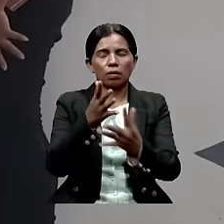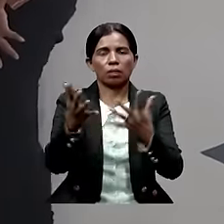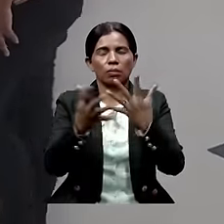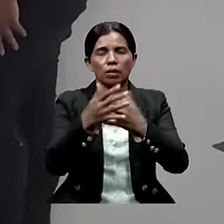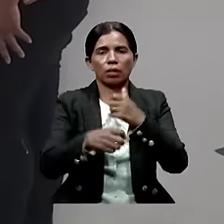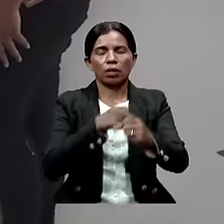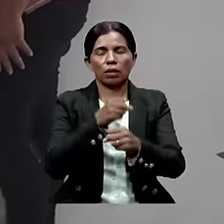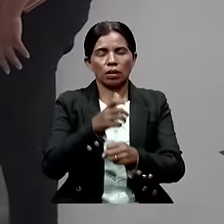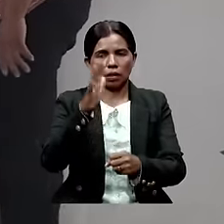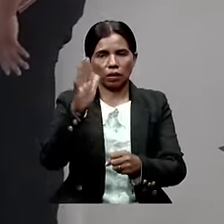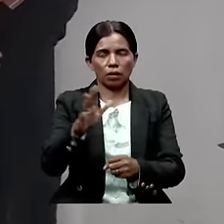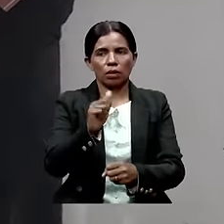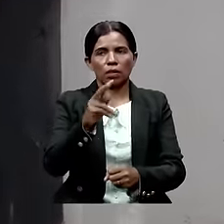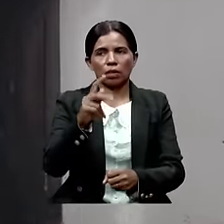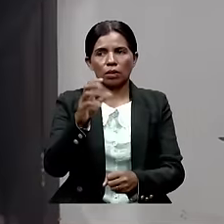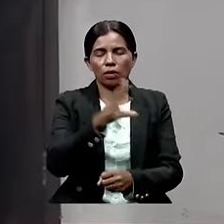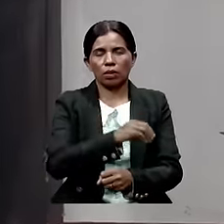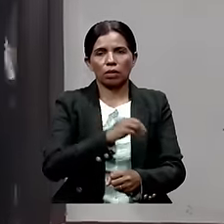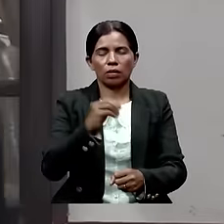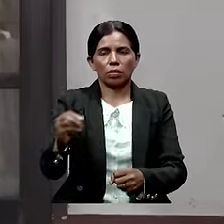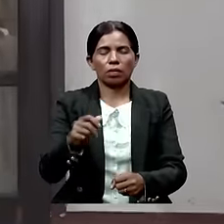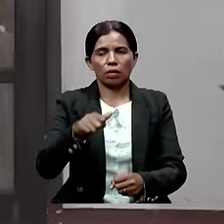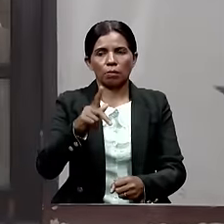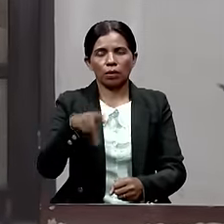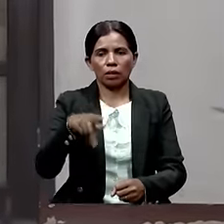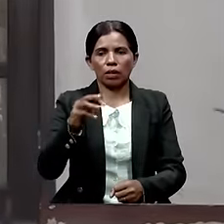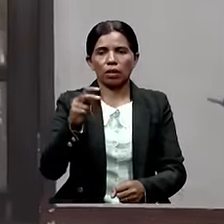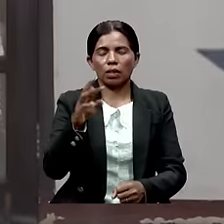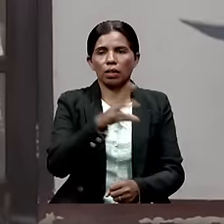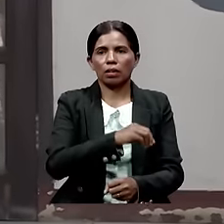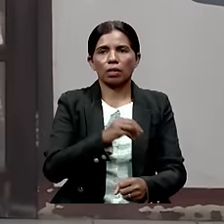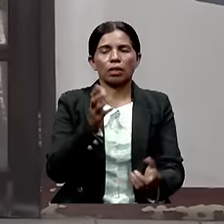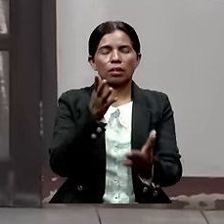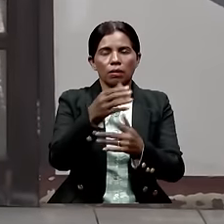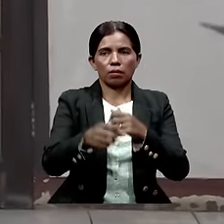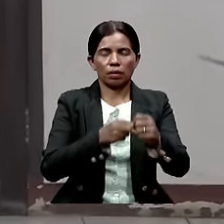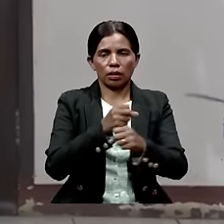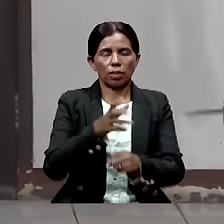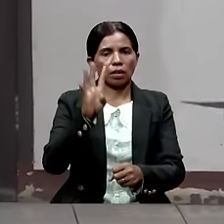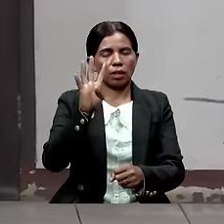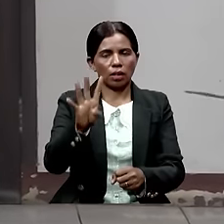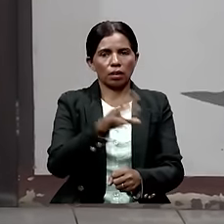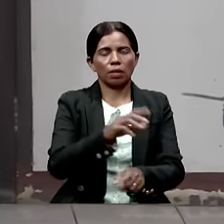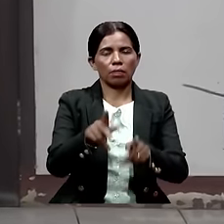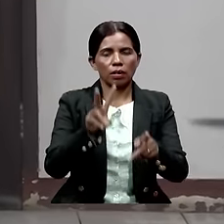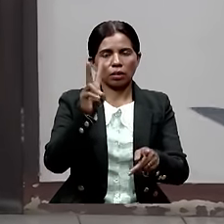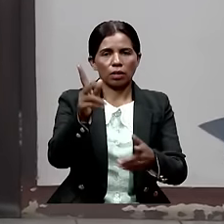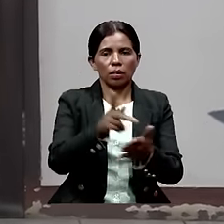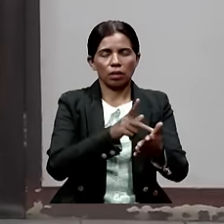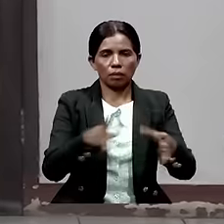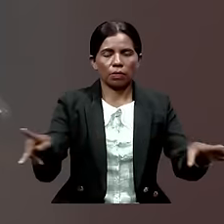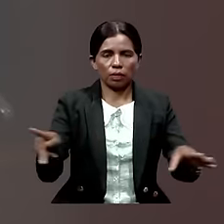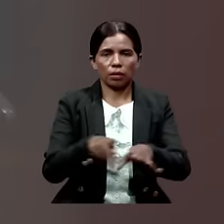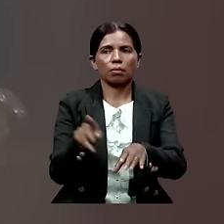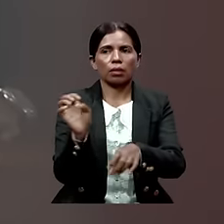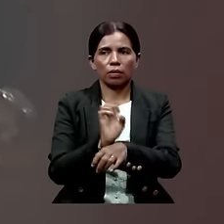ba arguido Antônio da Conceição, no arguido Apolinário dos Santos, pena prisão Tinang Hat, tamba arguido na rua, comete crime participação